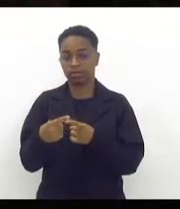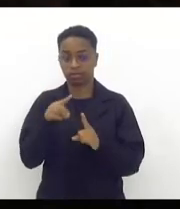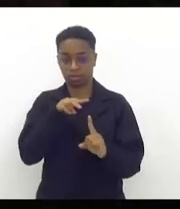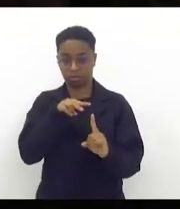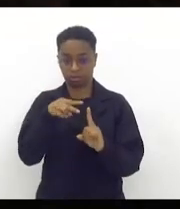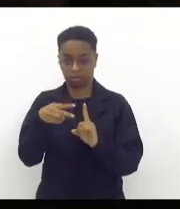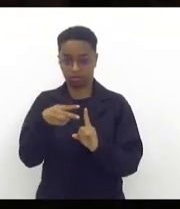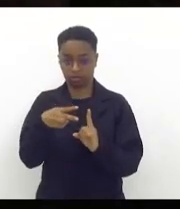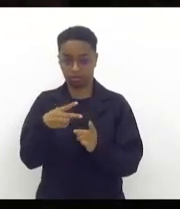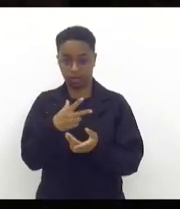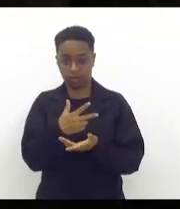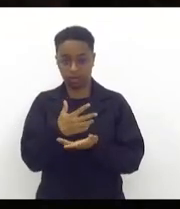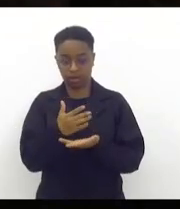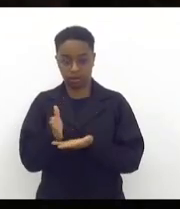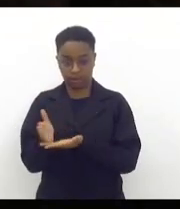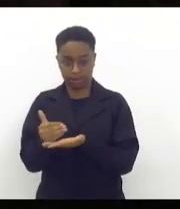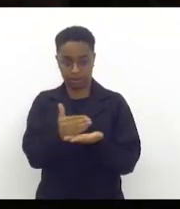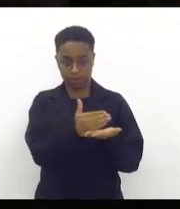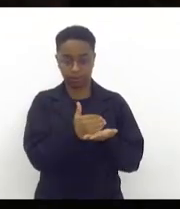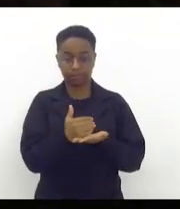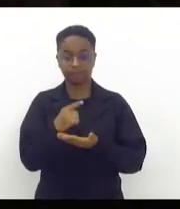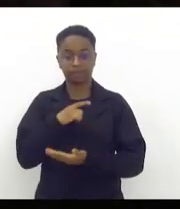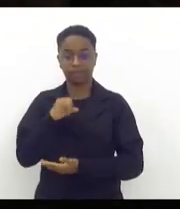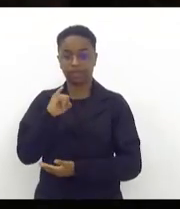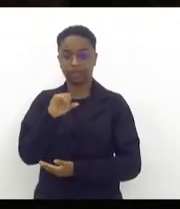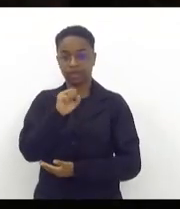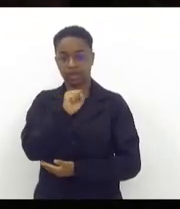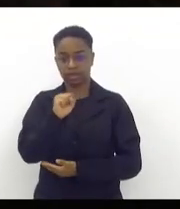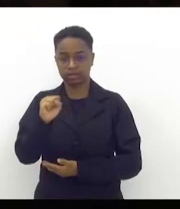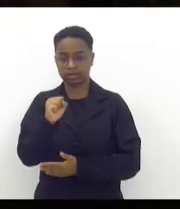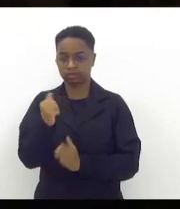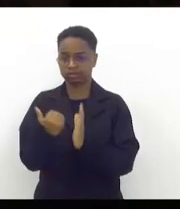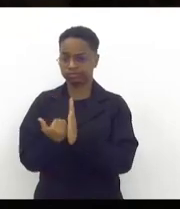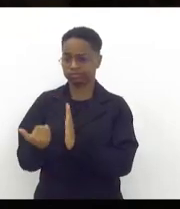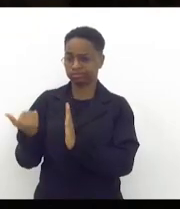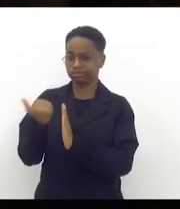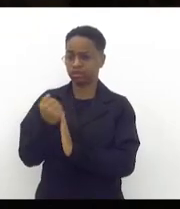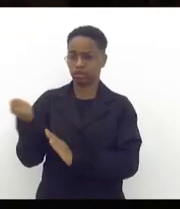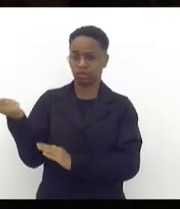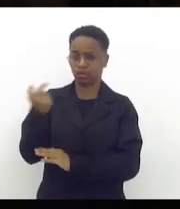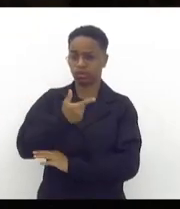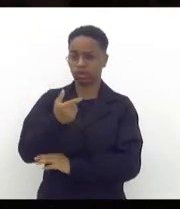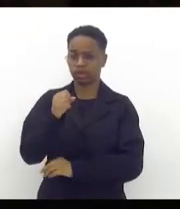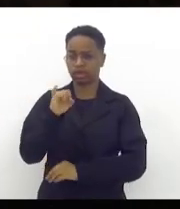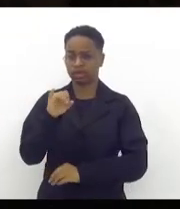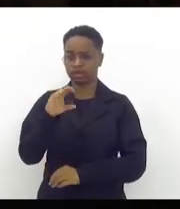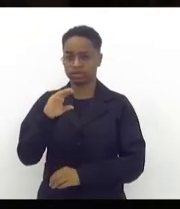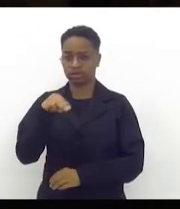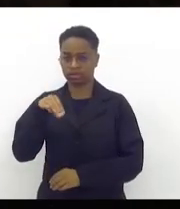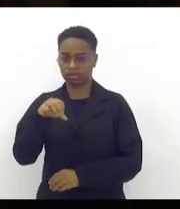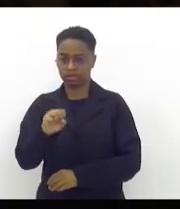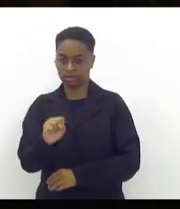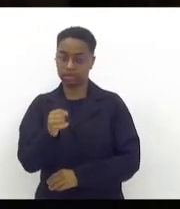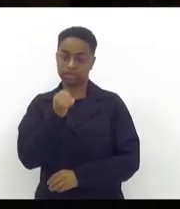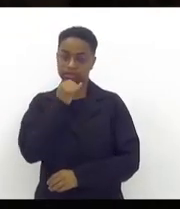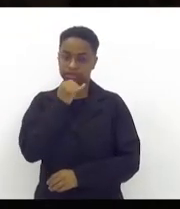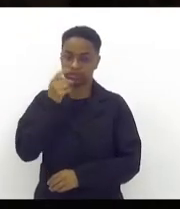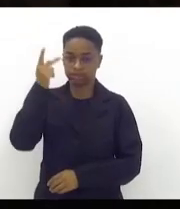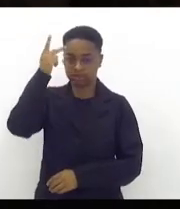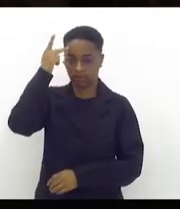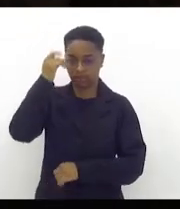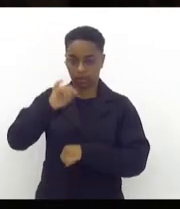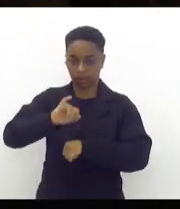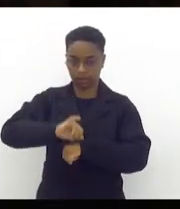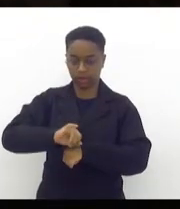de arrecadação, um ISS muito maior do que o ICMS, como São Paulo